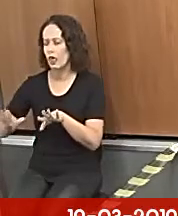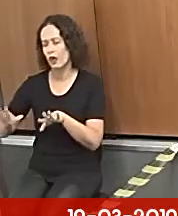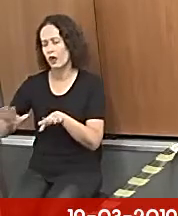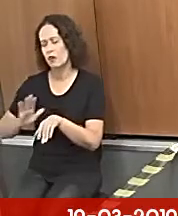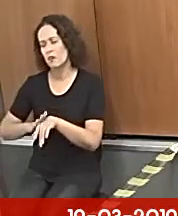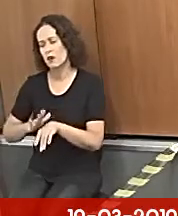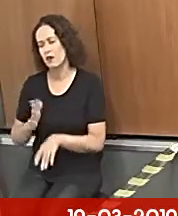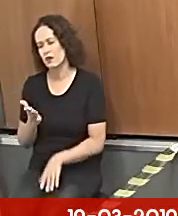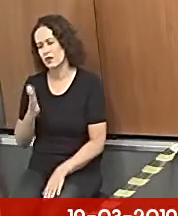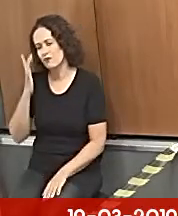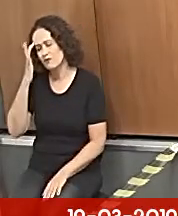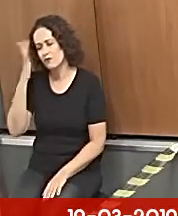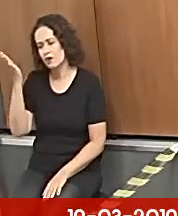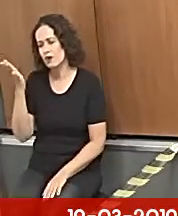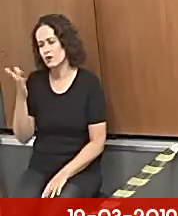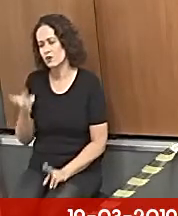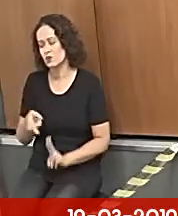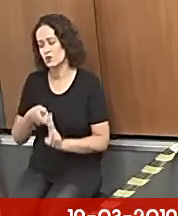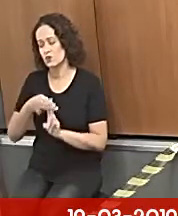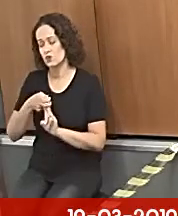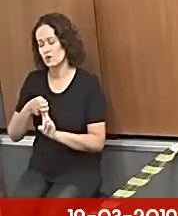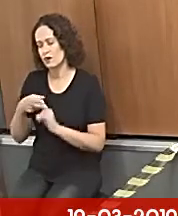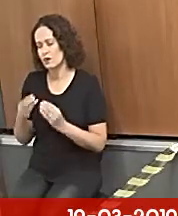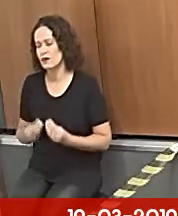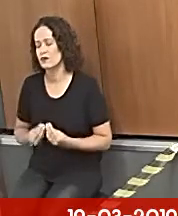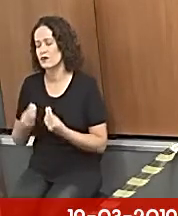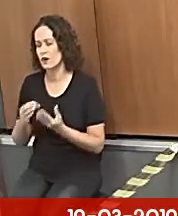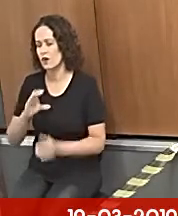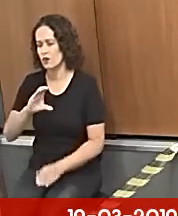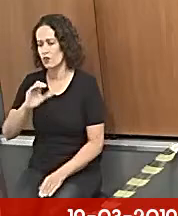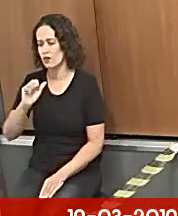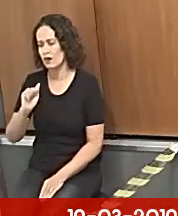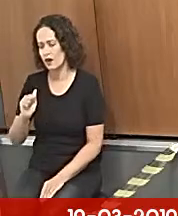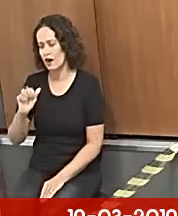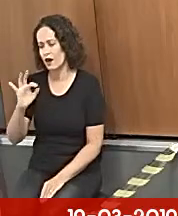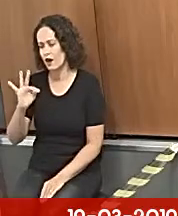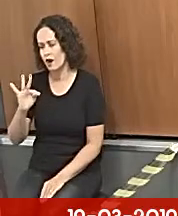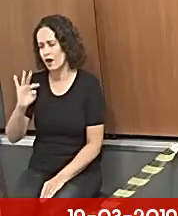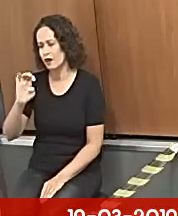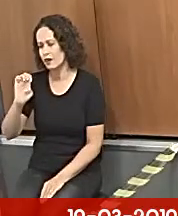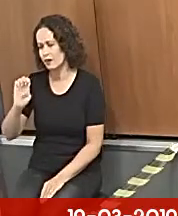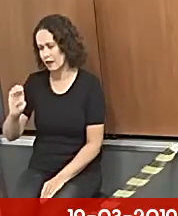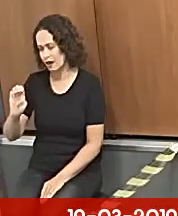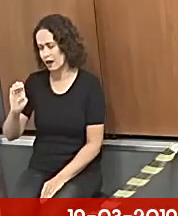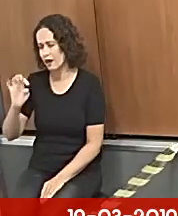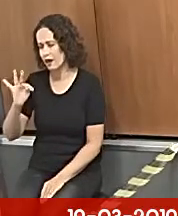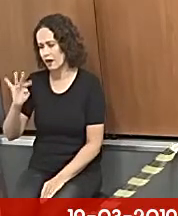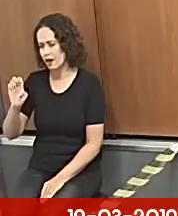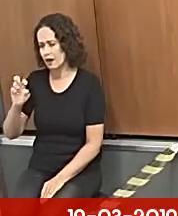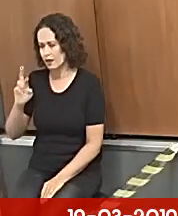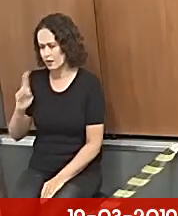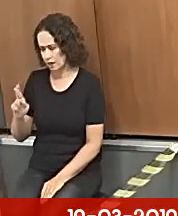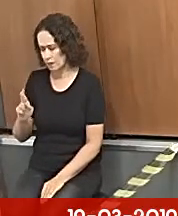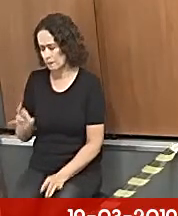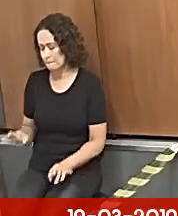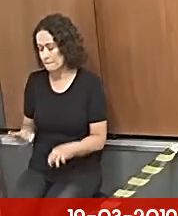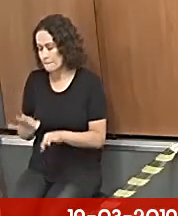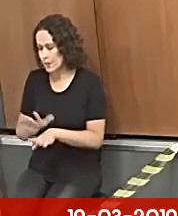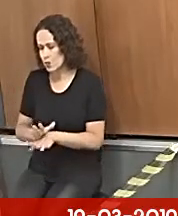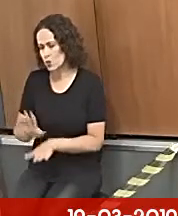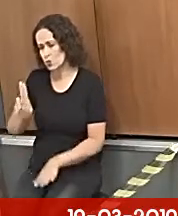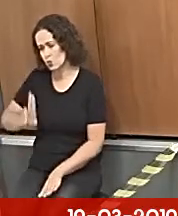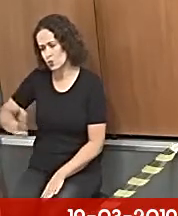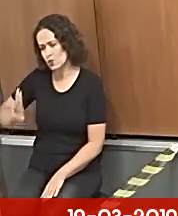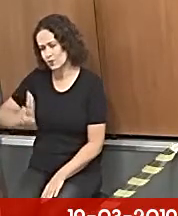fácil para o sus forneceu o cateter que é o cateter físico já preparado já vem o antigo seu uso que daria a eles